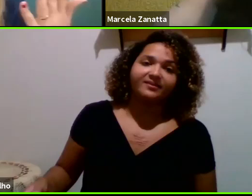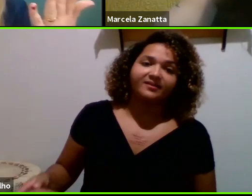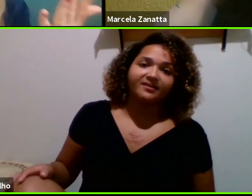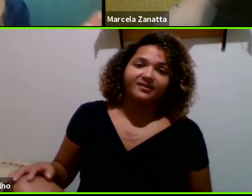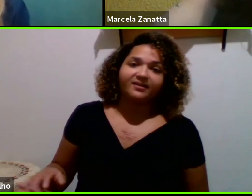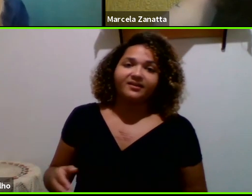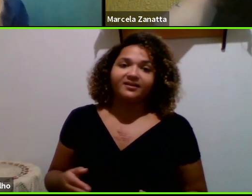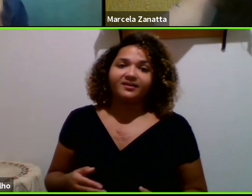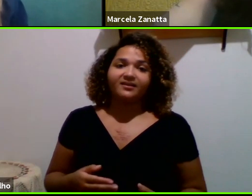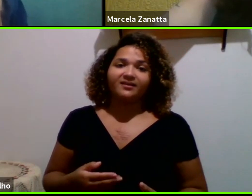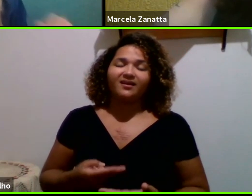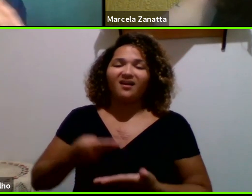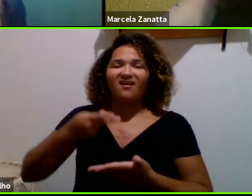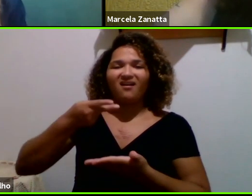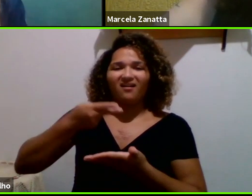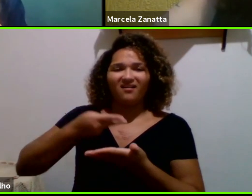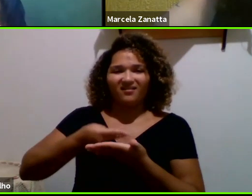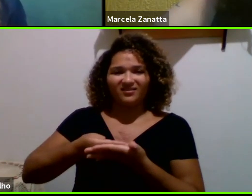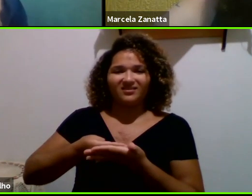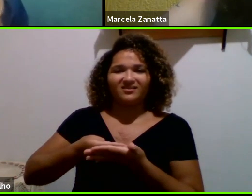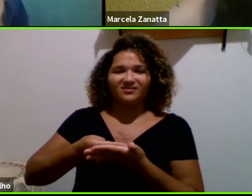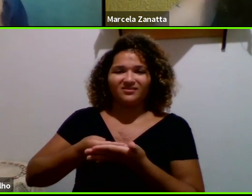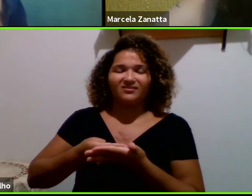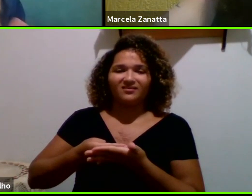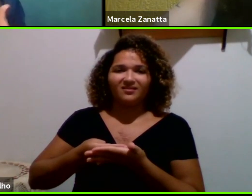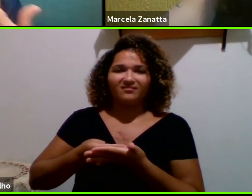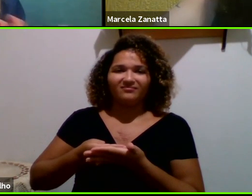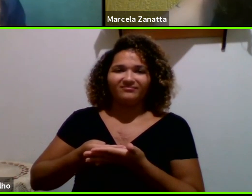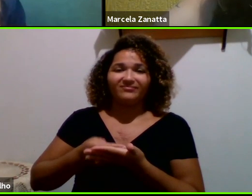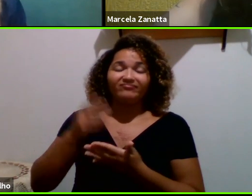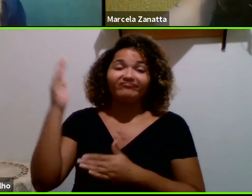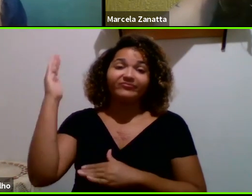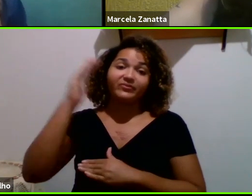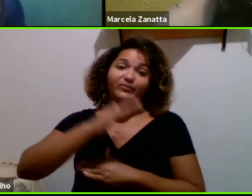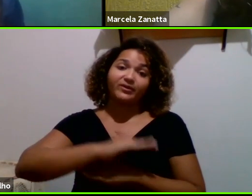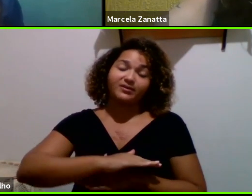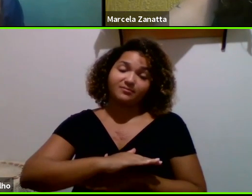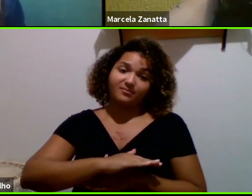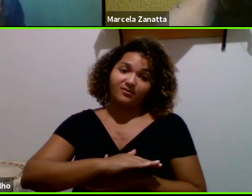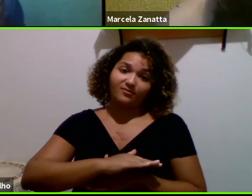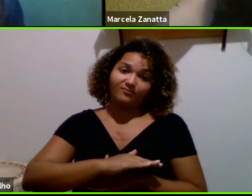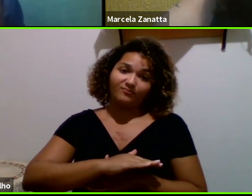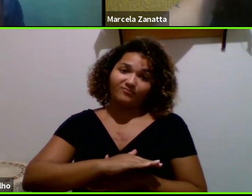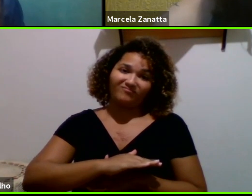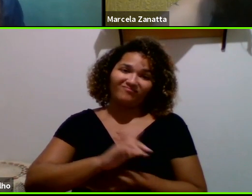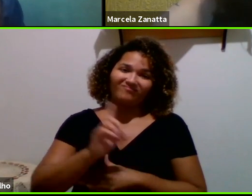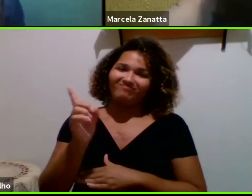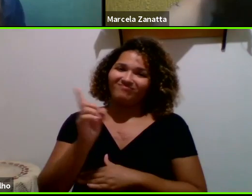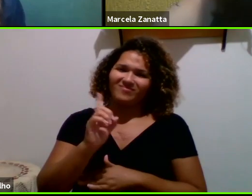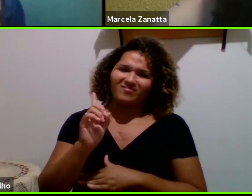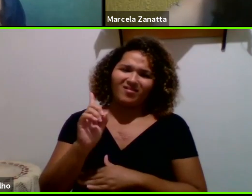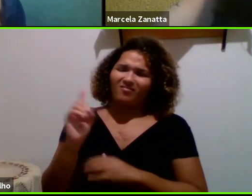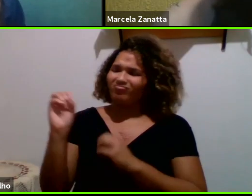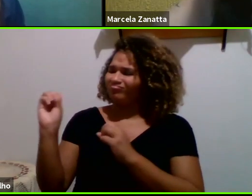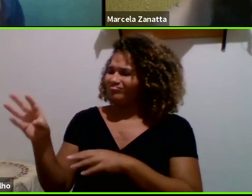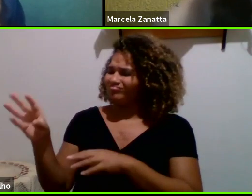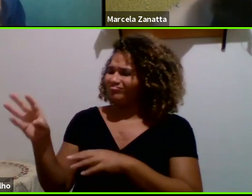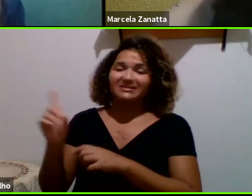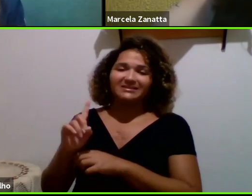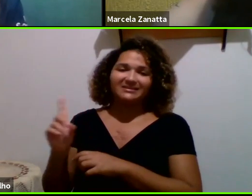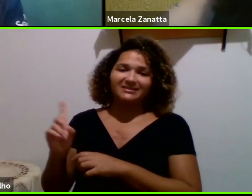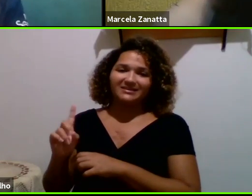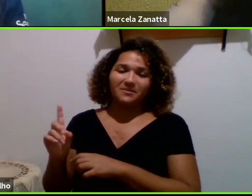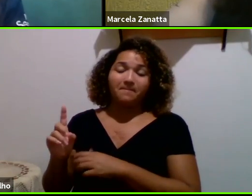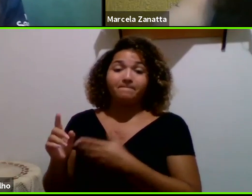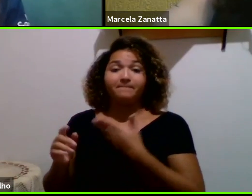é classificada como maléfica e ela deve ser desestimulada por ser